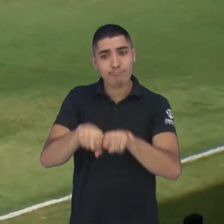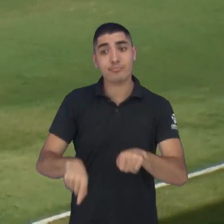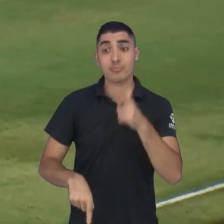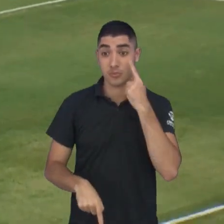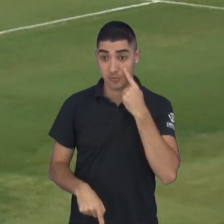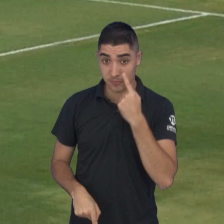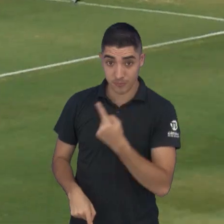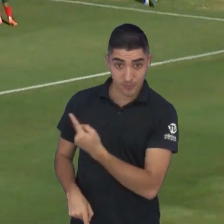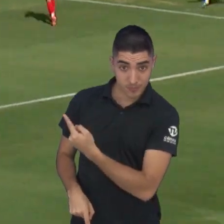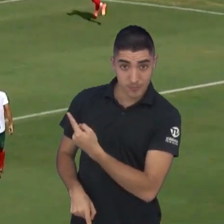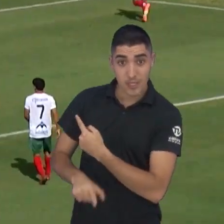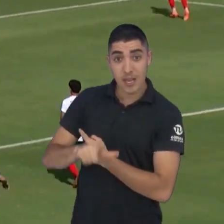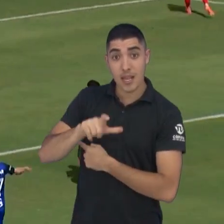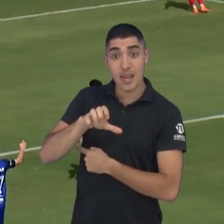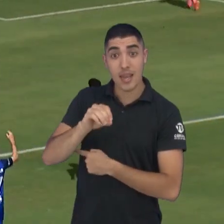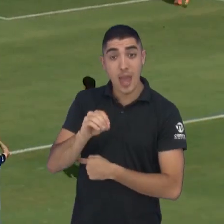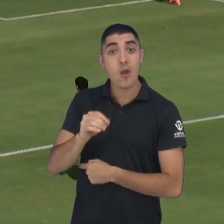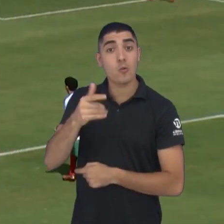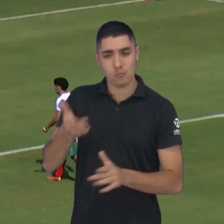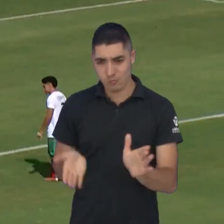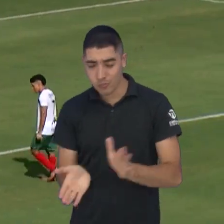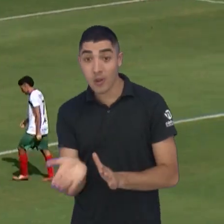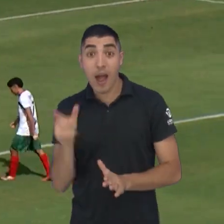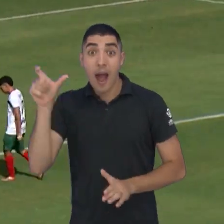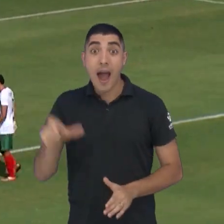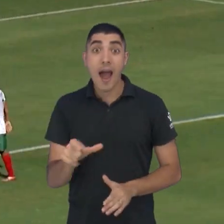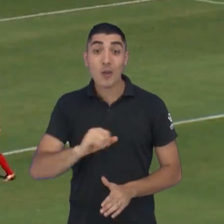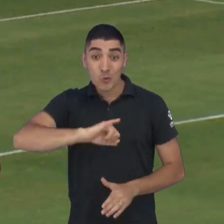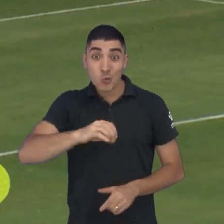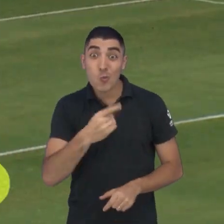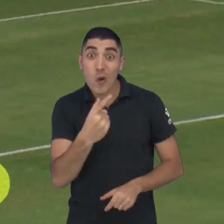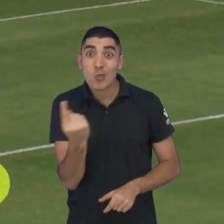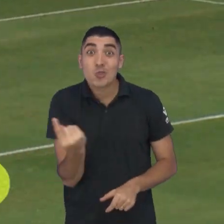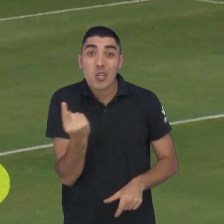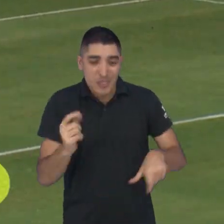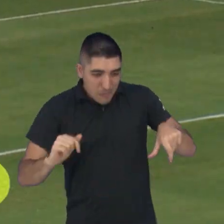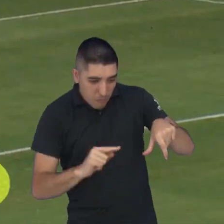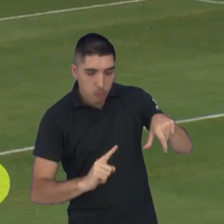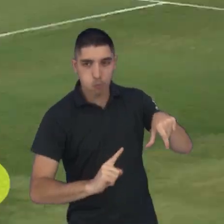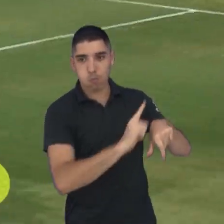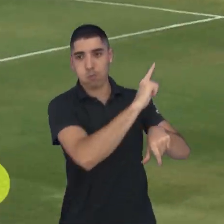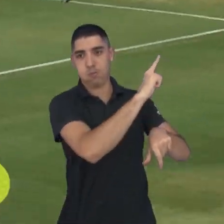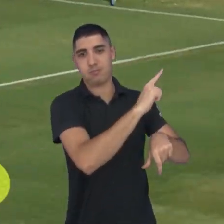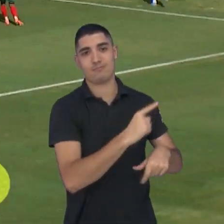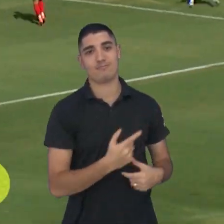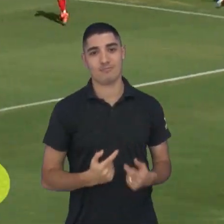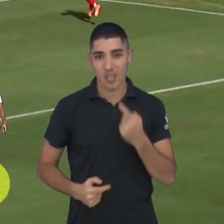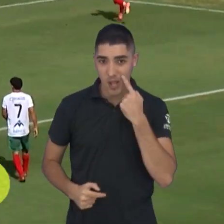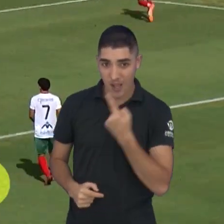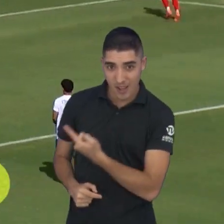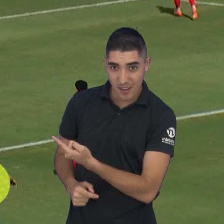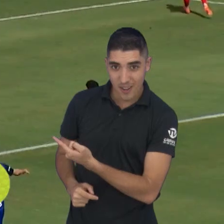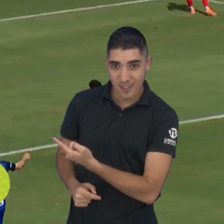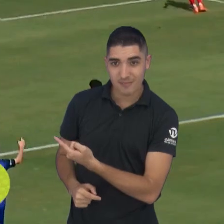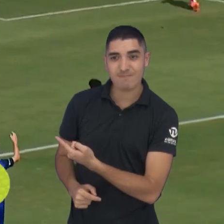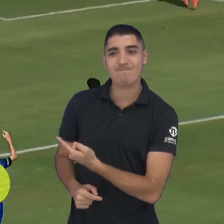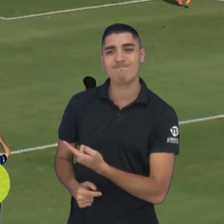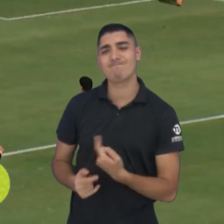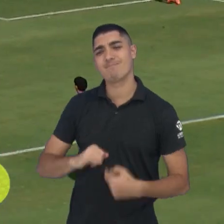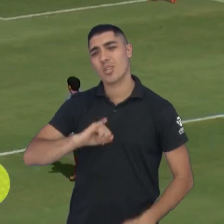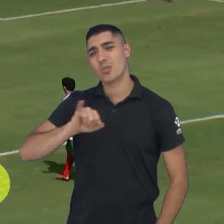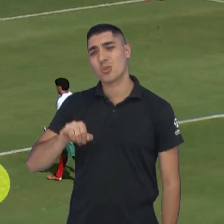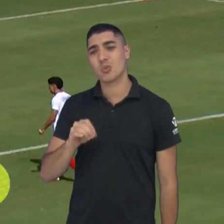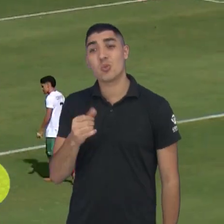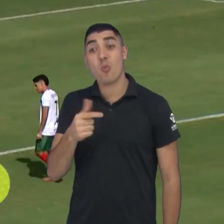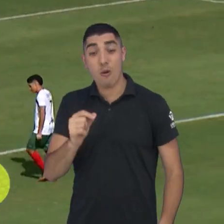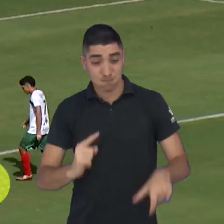Pereira bateu cruzado para o peão aparecer sozinho, livre, embaixo do travessão. Mas dessa vez, João Gabriel chutou